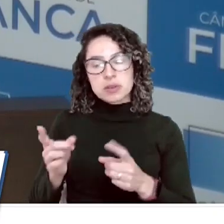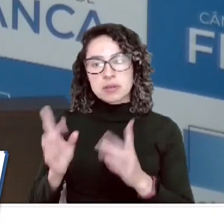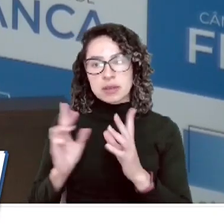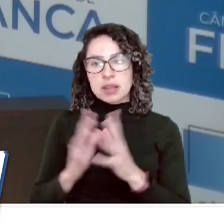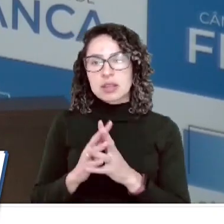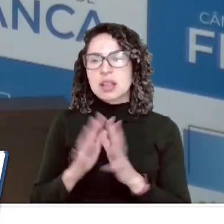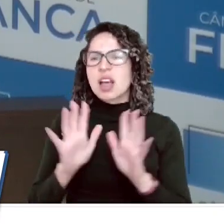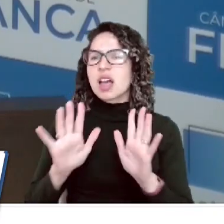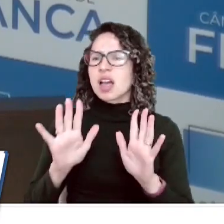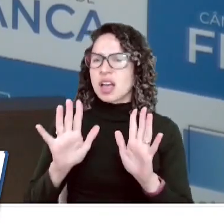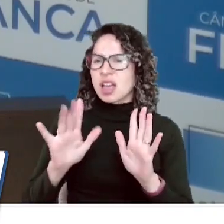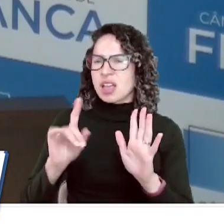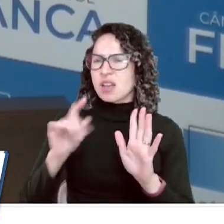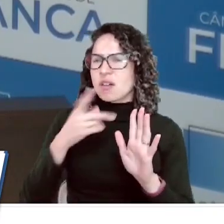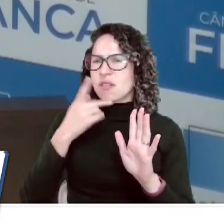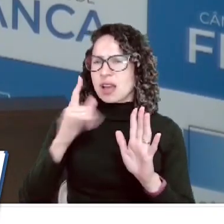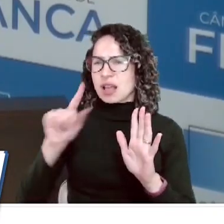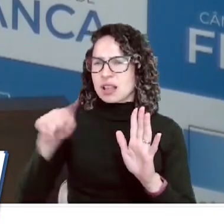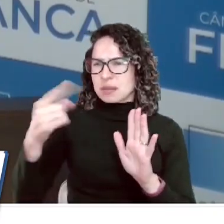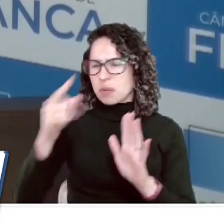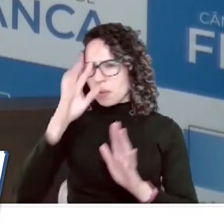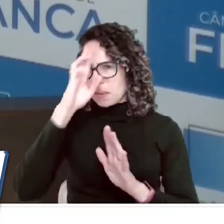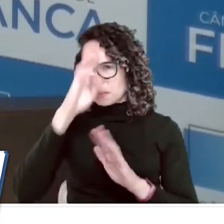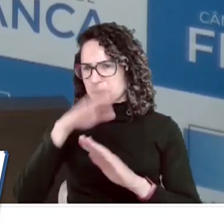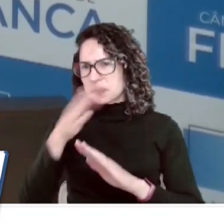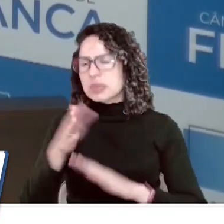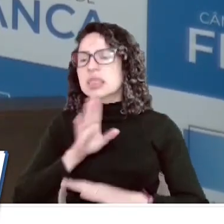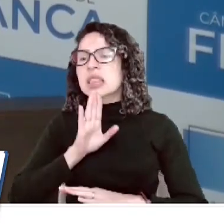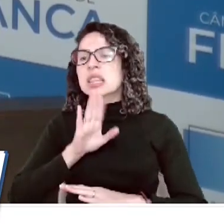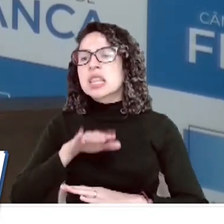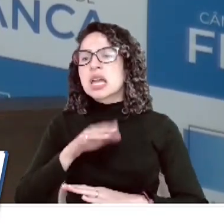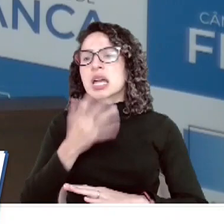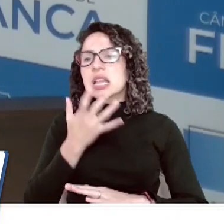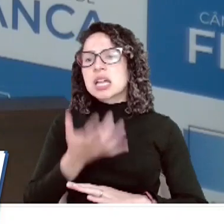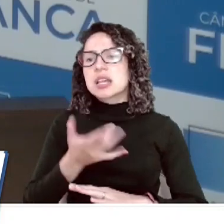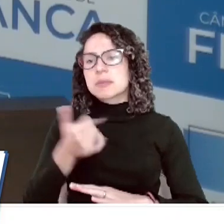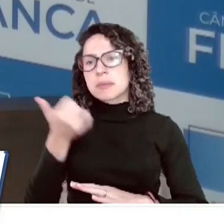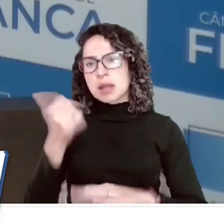vou deixar e vou falar um pouco mais após o almoço, presidente,